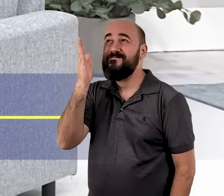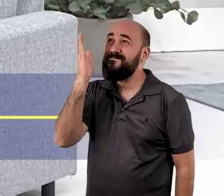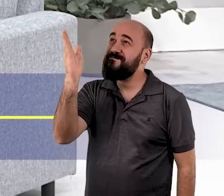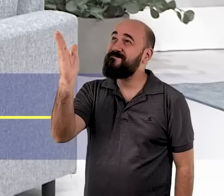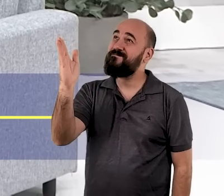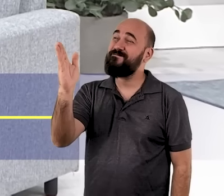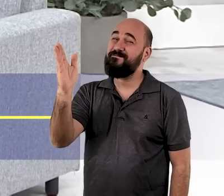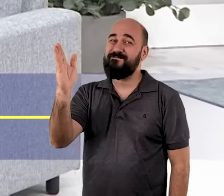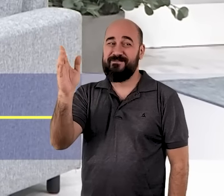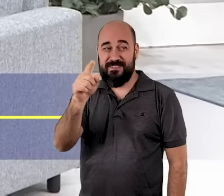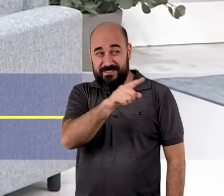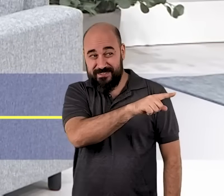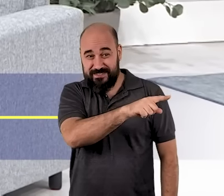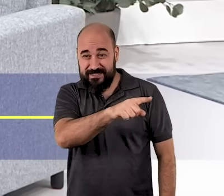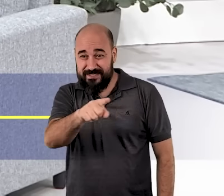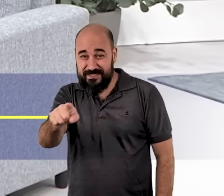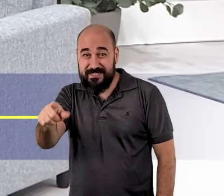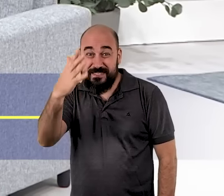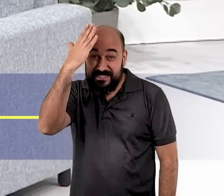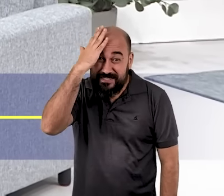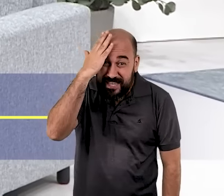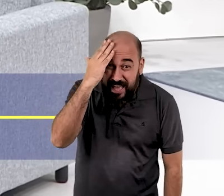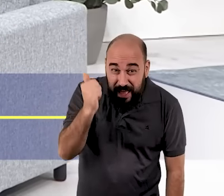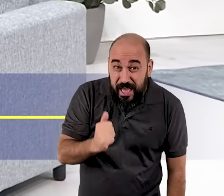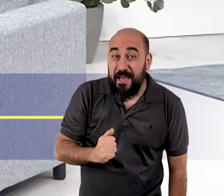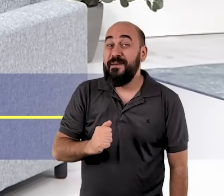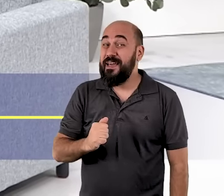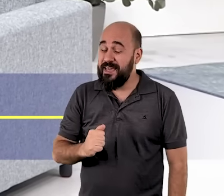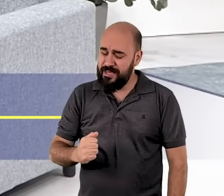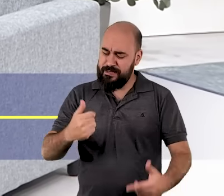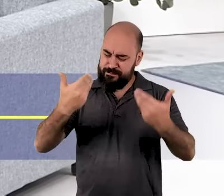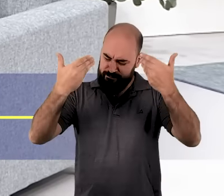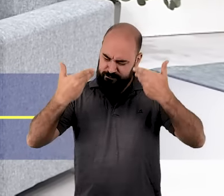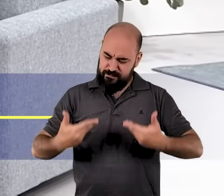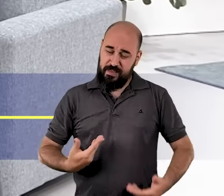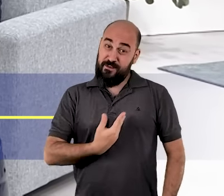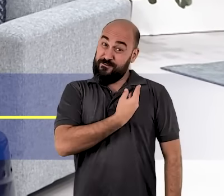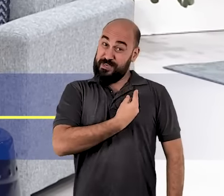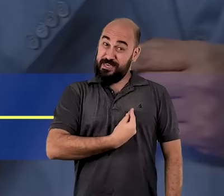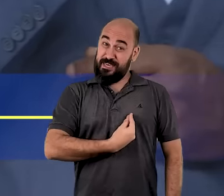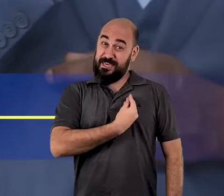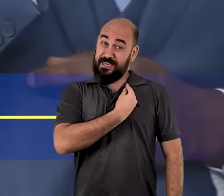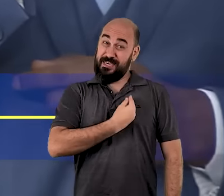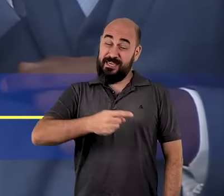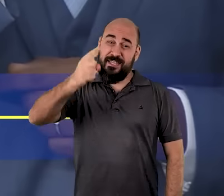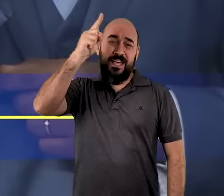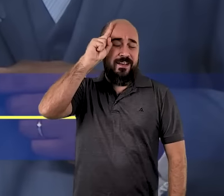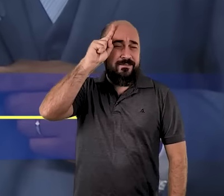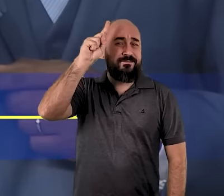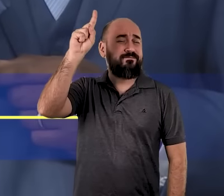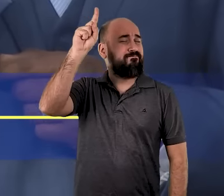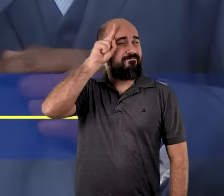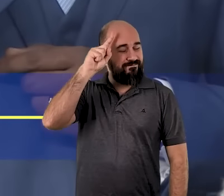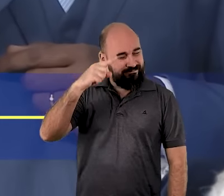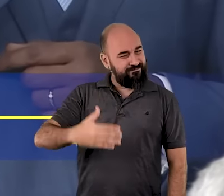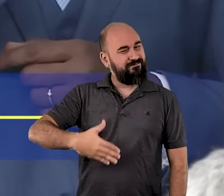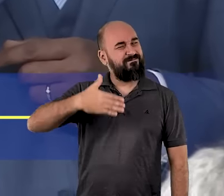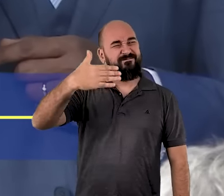E saibam que vivo meus dias